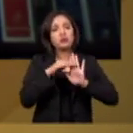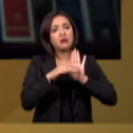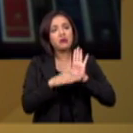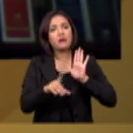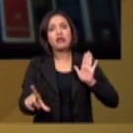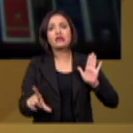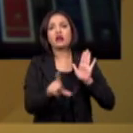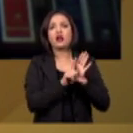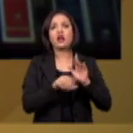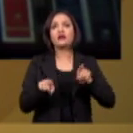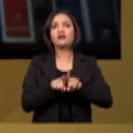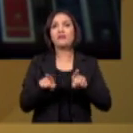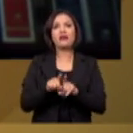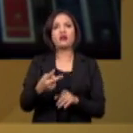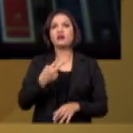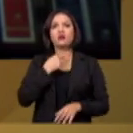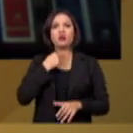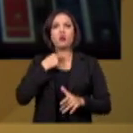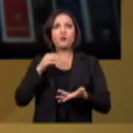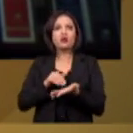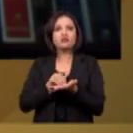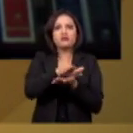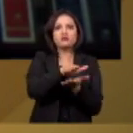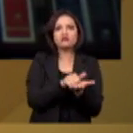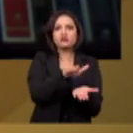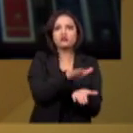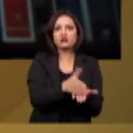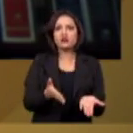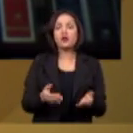outros ativos no chão